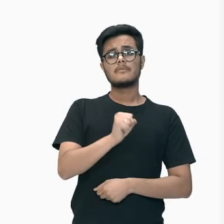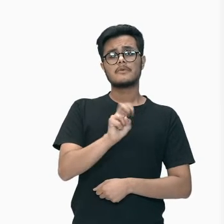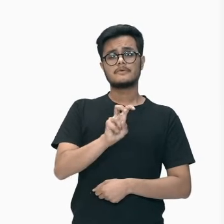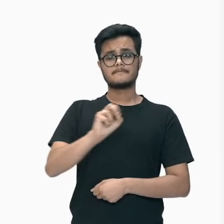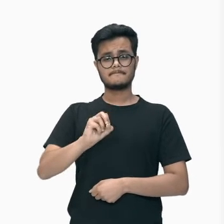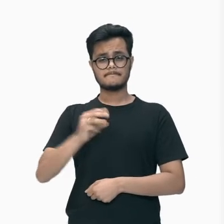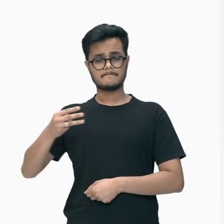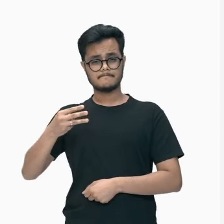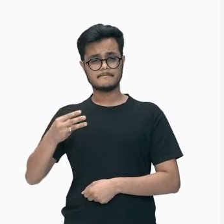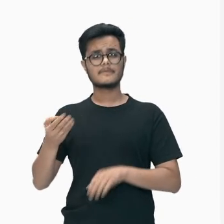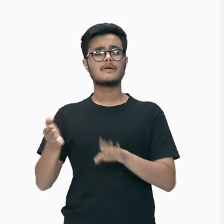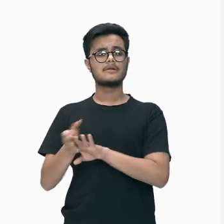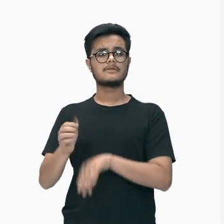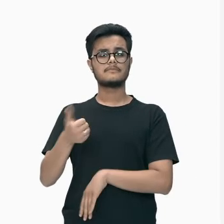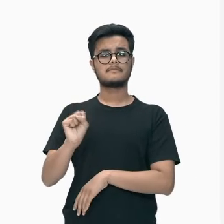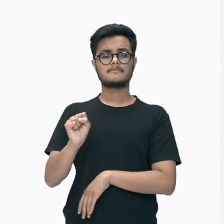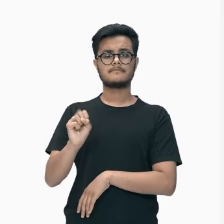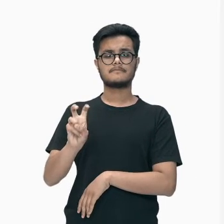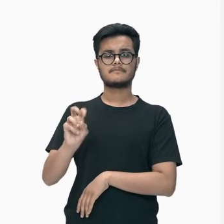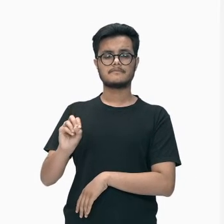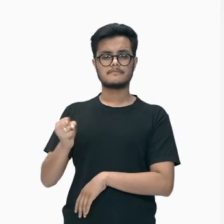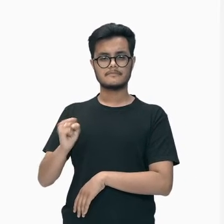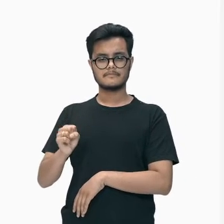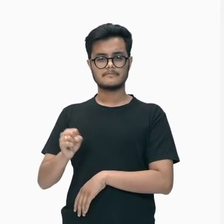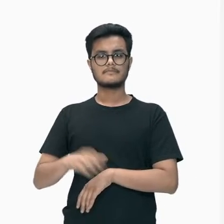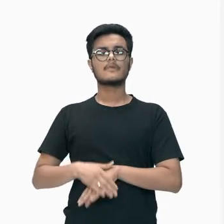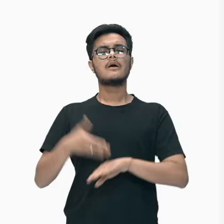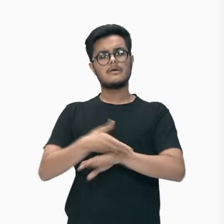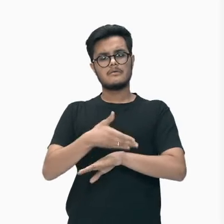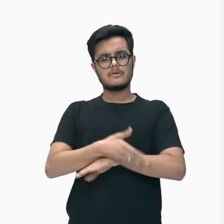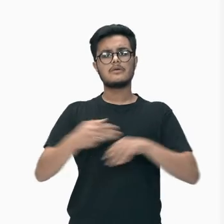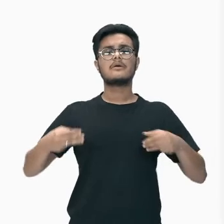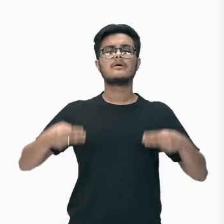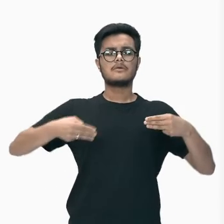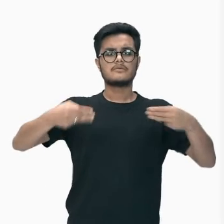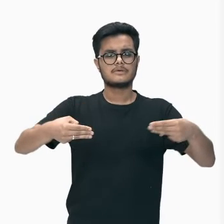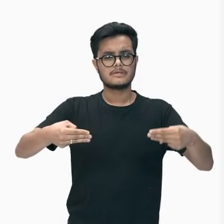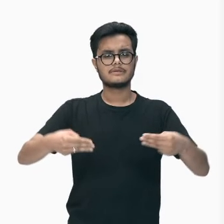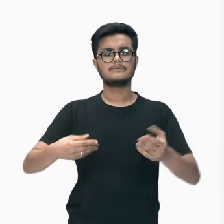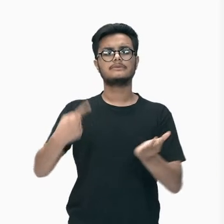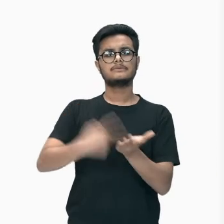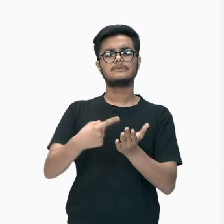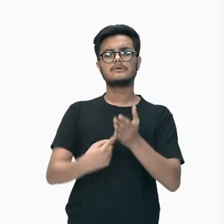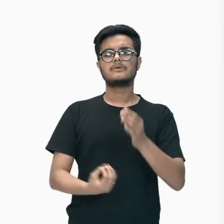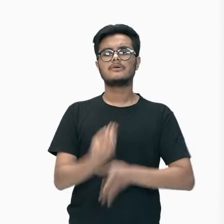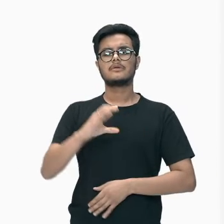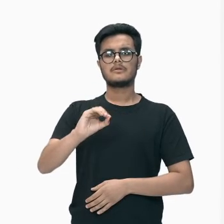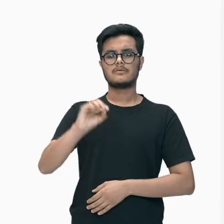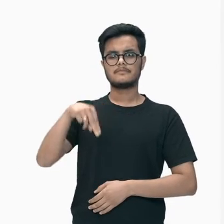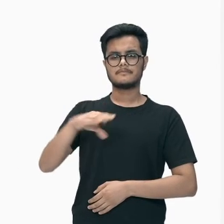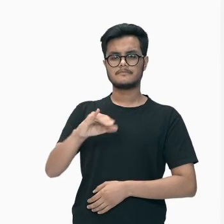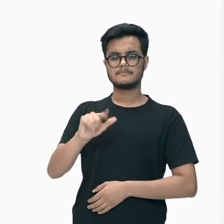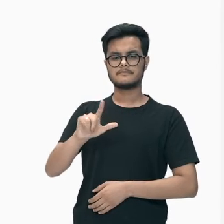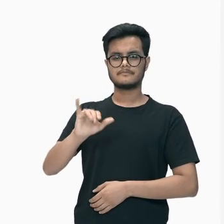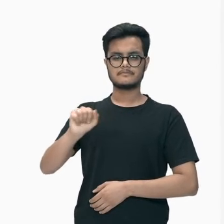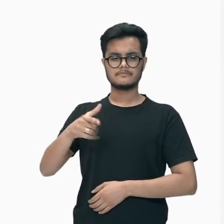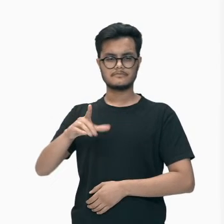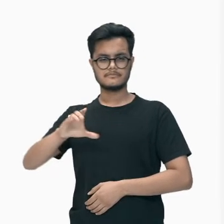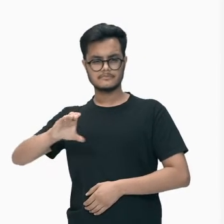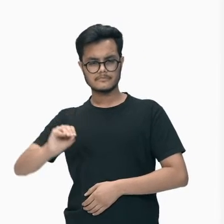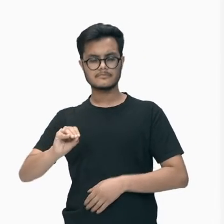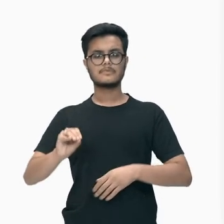de 1853 a 1858, a partir da criação do chamado Ministério da